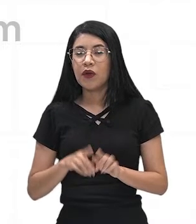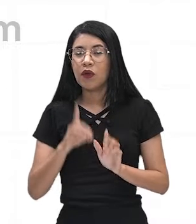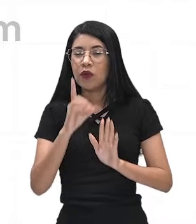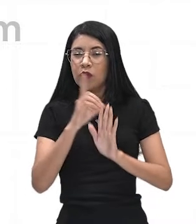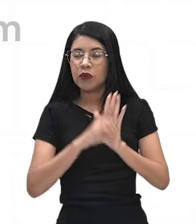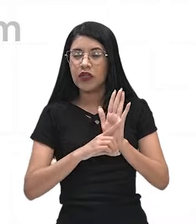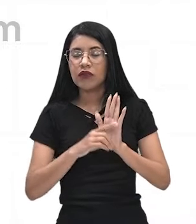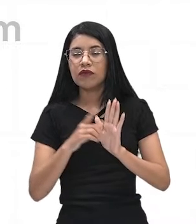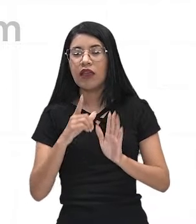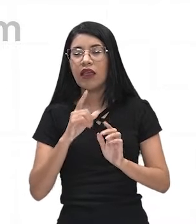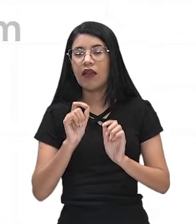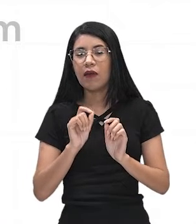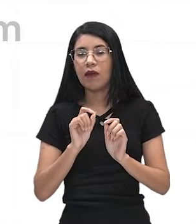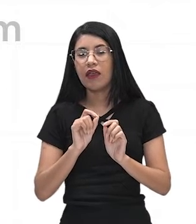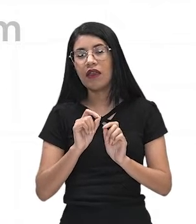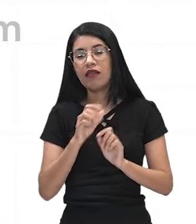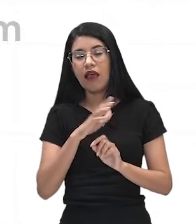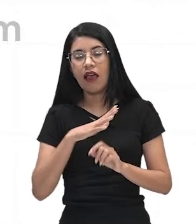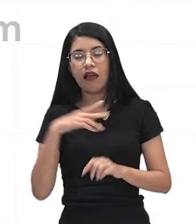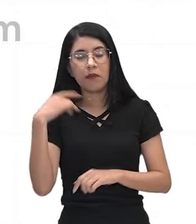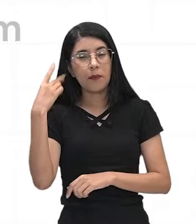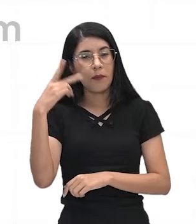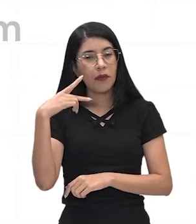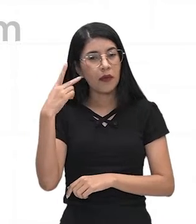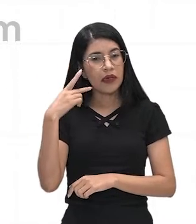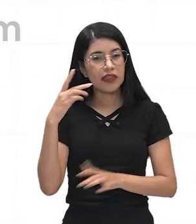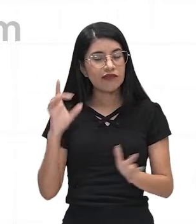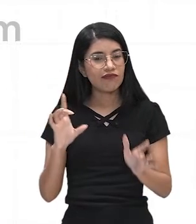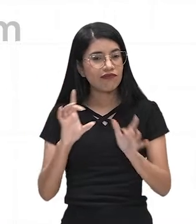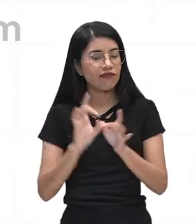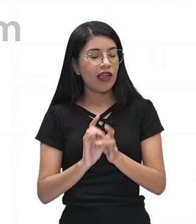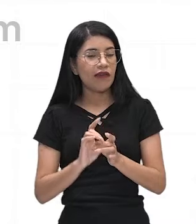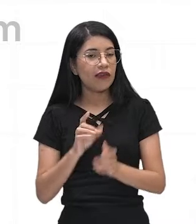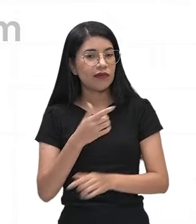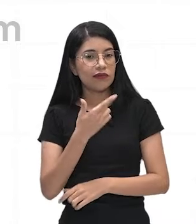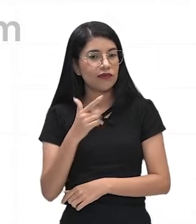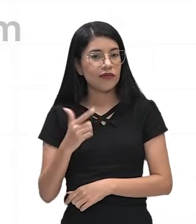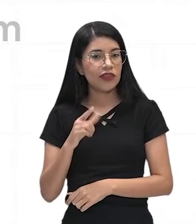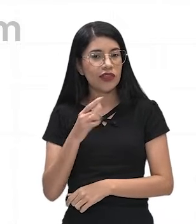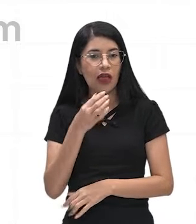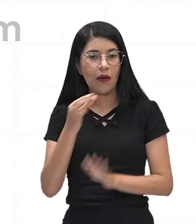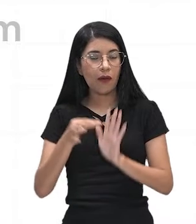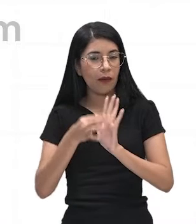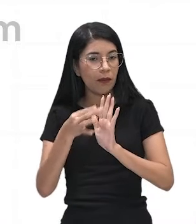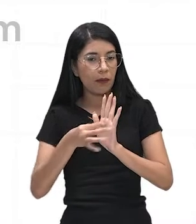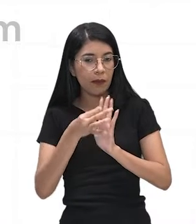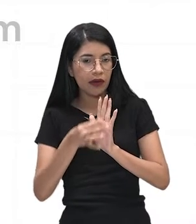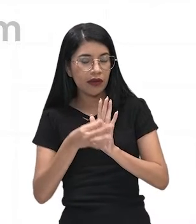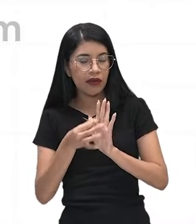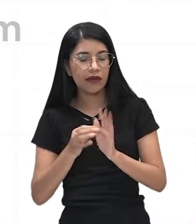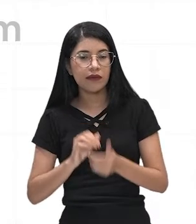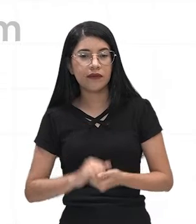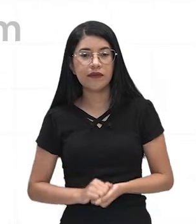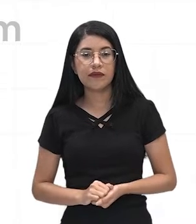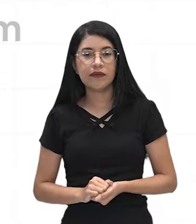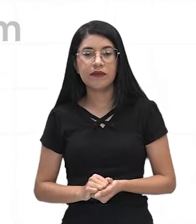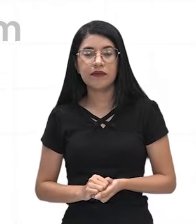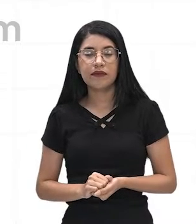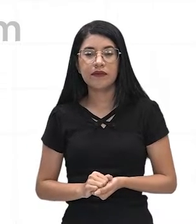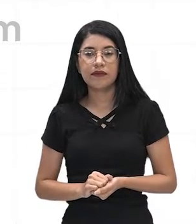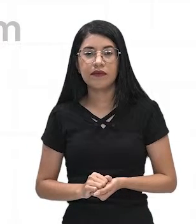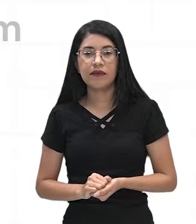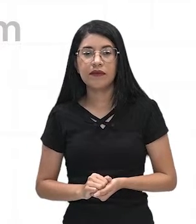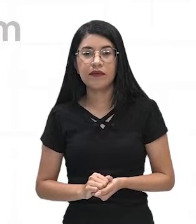direitos estavam envolvendo ali questões na política, que era as tomadas de decisões de coisas